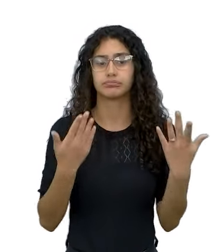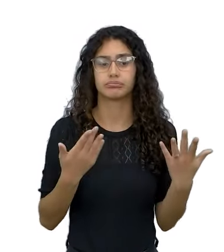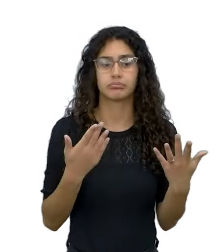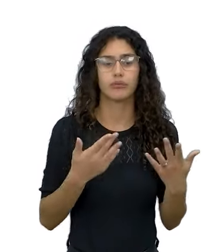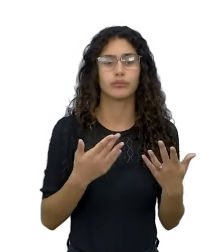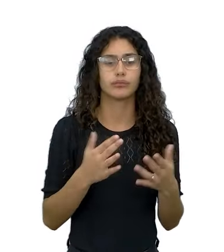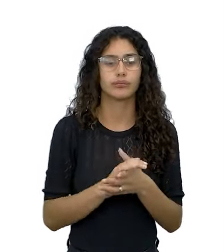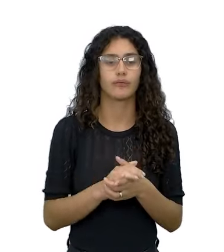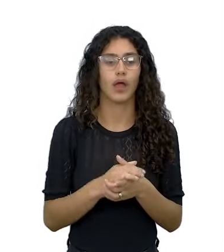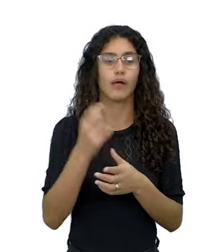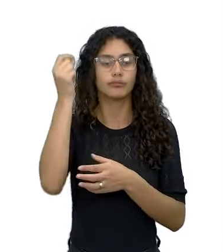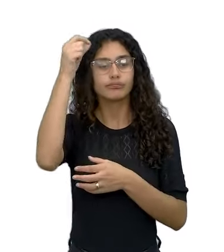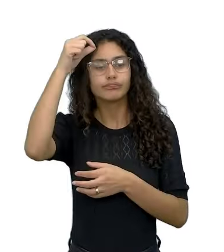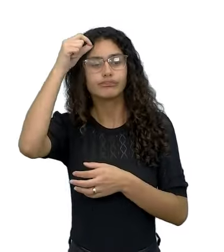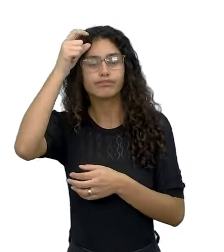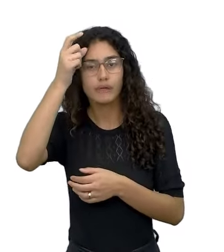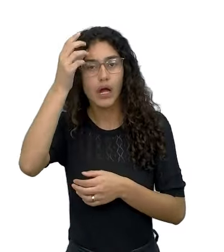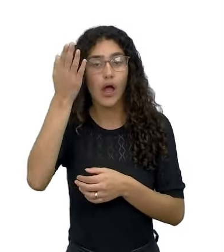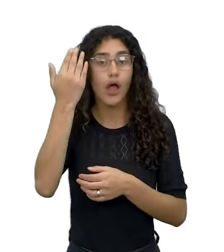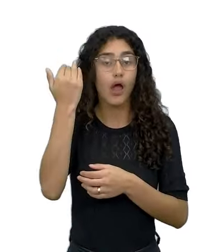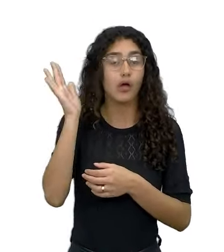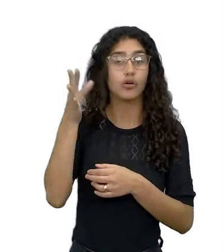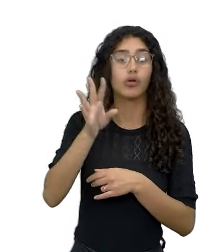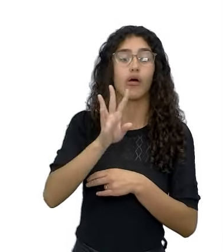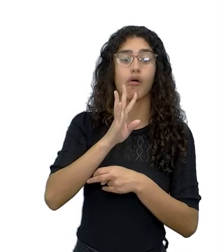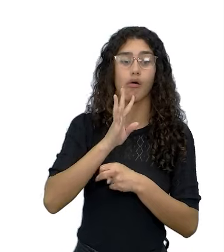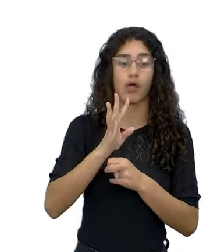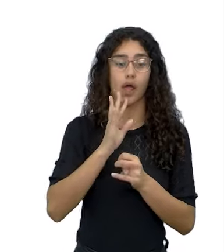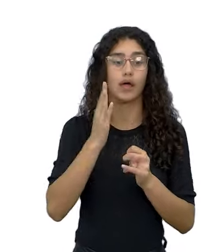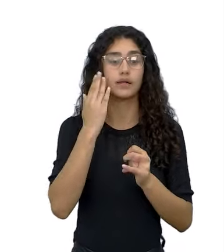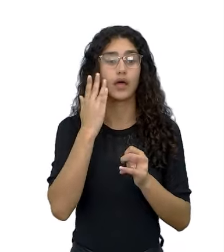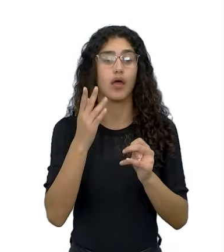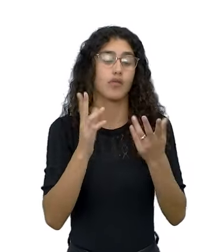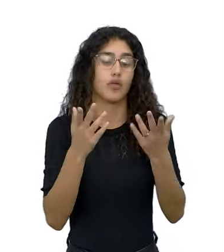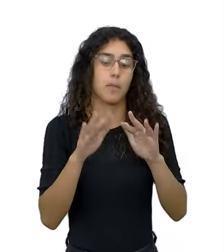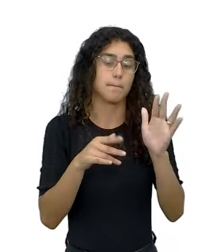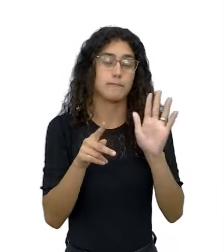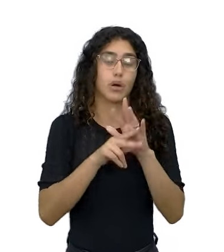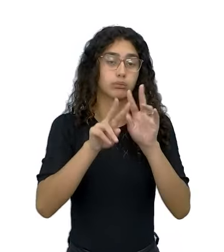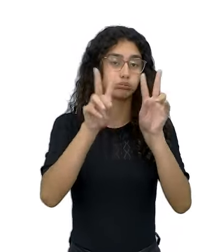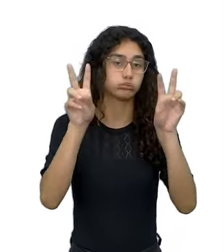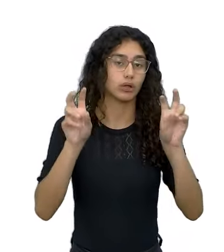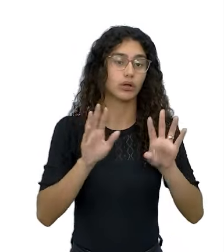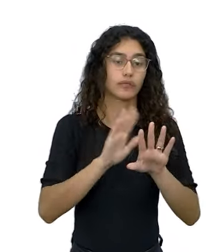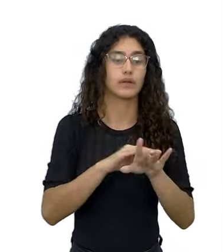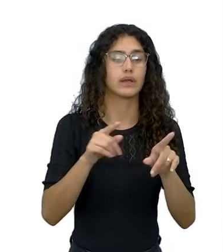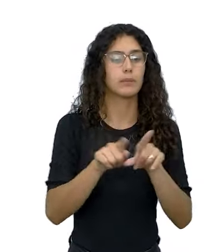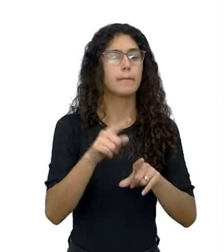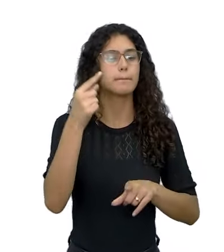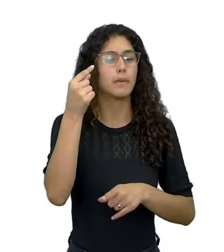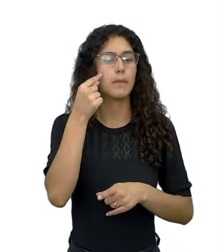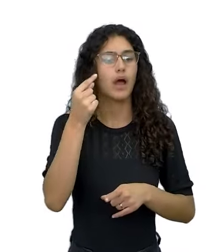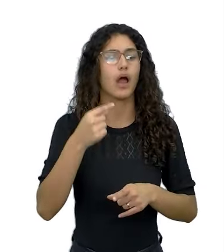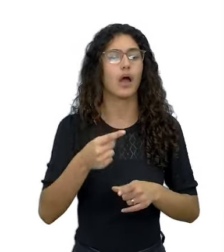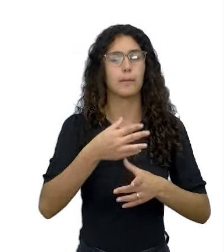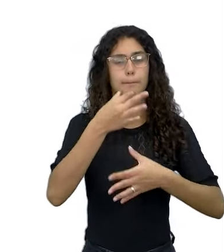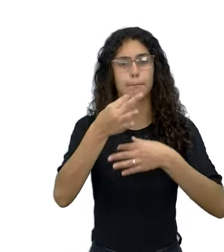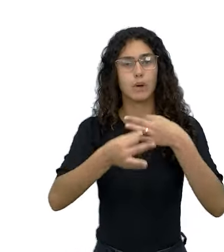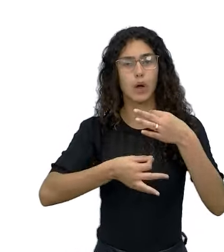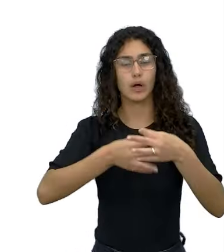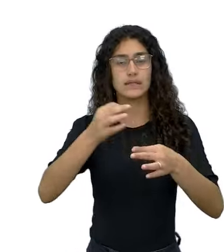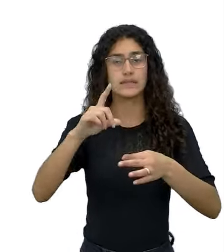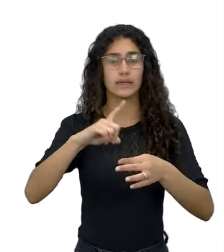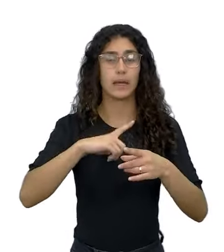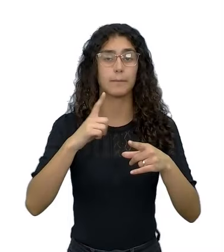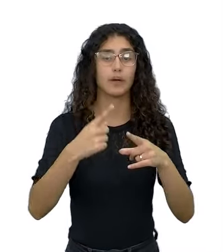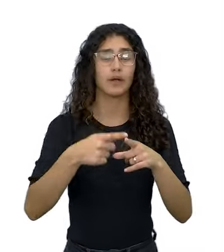do conhecimento prévio, o que eles já conhecem, talvez através do próprio título, né, fazer levantamento de hipóteses, do